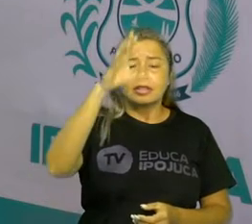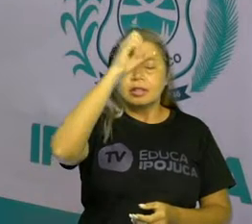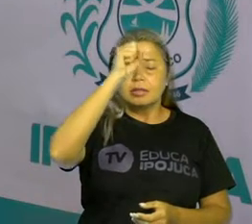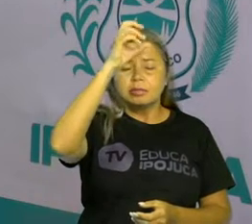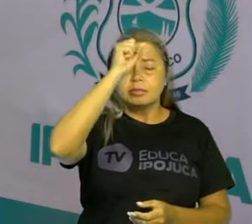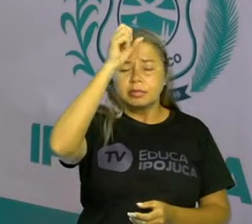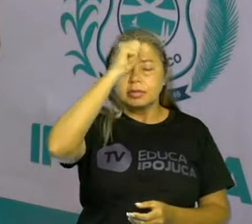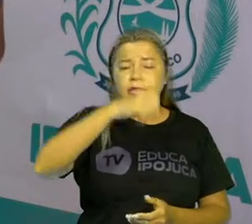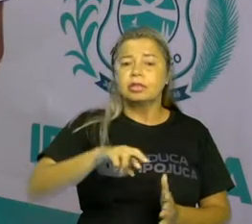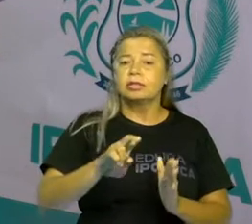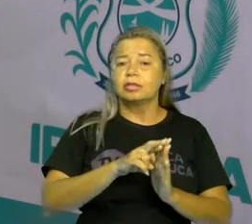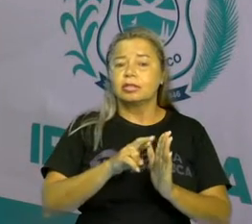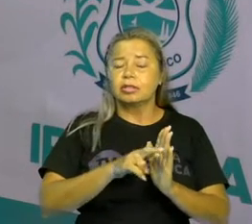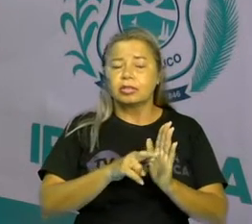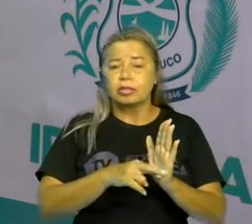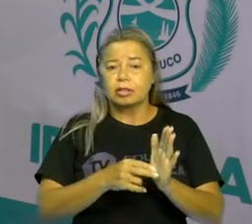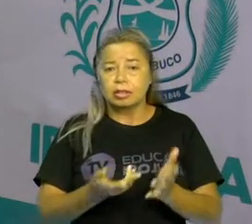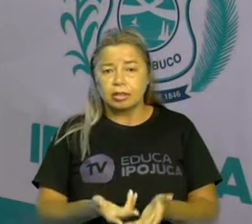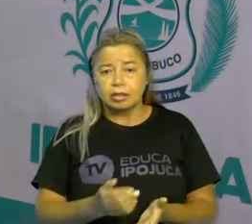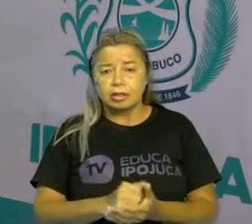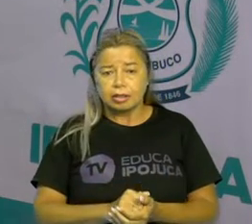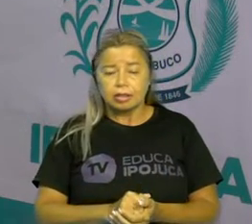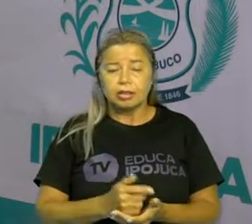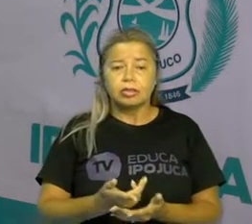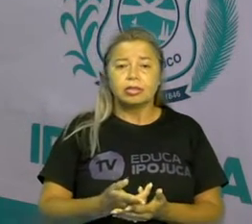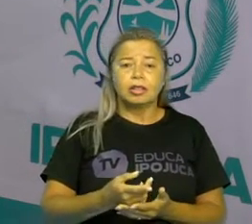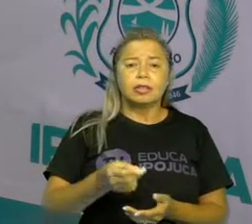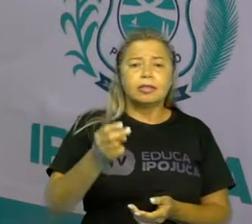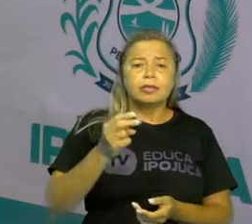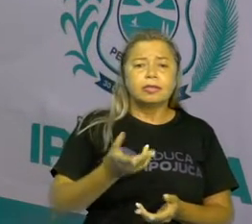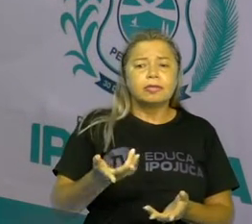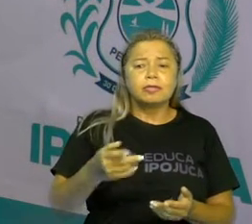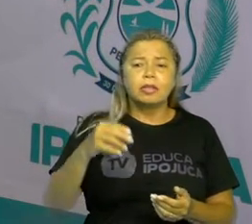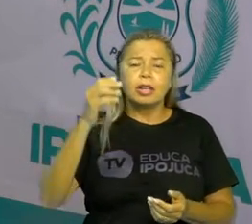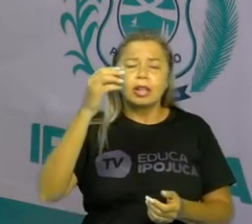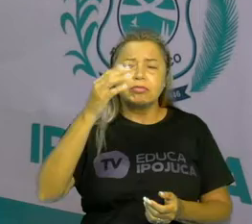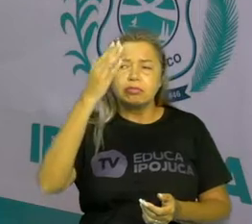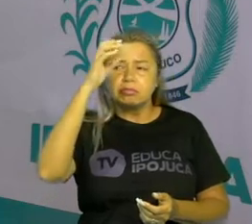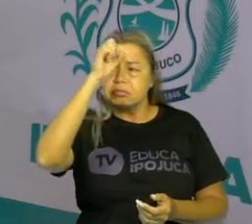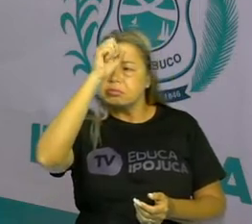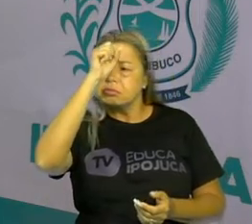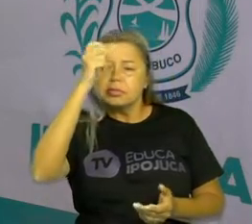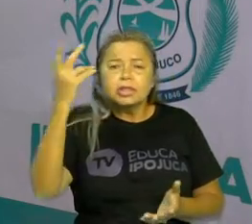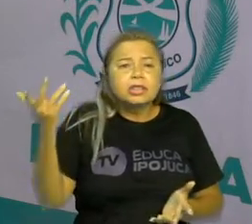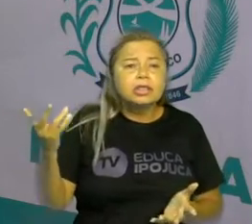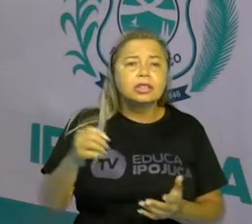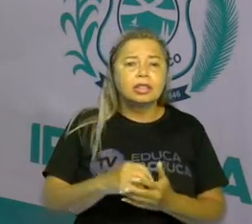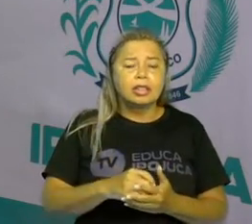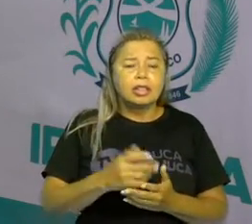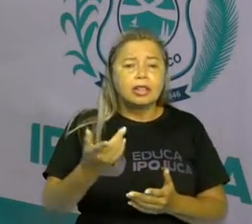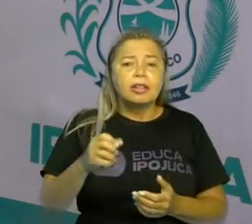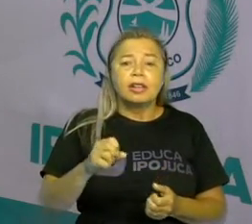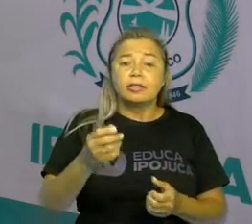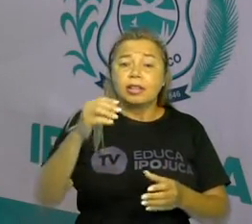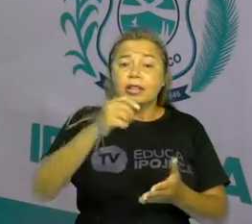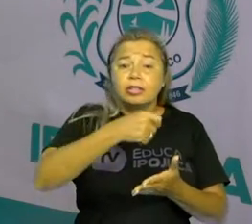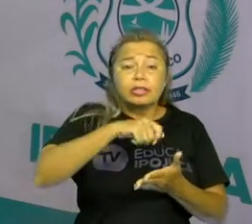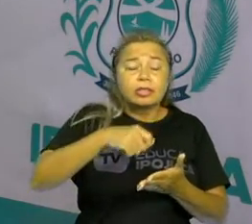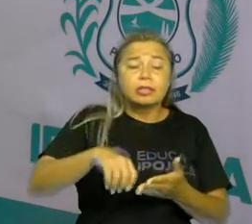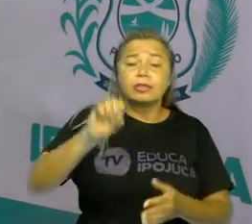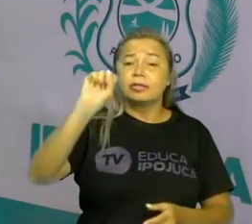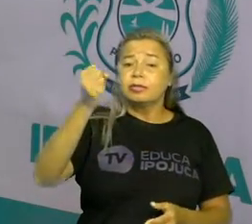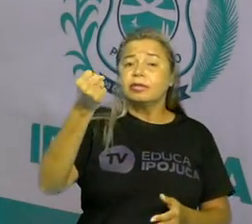você agora, é só você se ligar que o que sobrar eu boto o S no final. Acabou-se. Fácil demais.